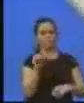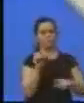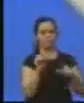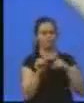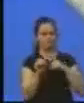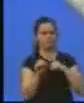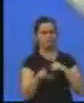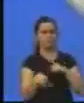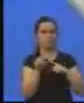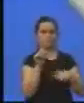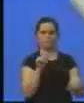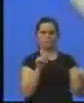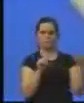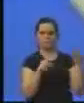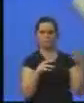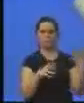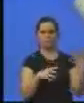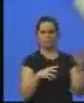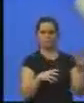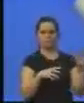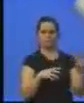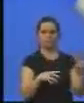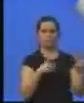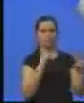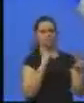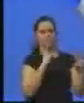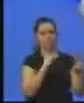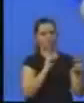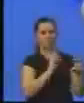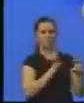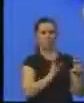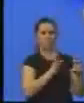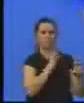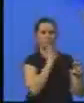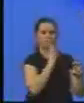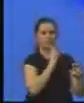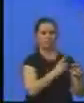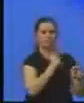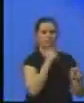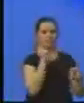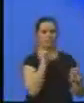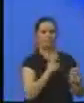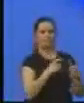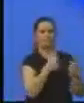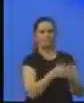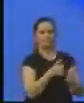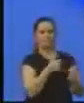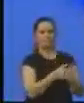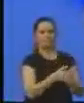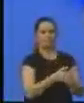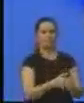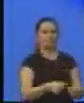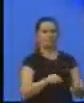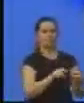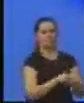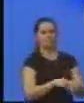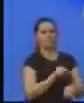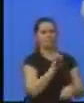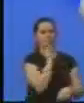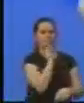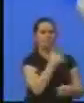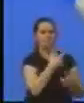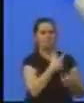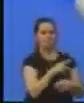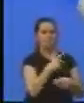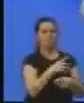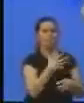Eu fiz a escolha pelo 45, que é um valor conhecido próximo, o mais próximo. Aí eu vou